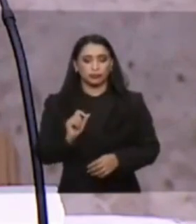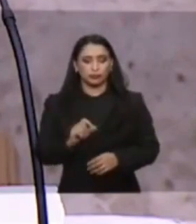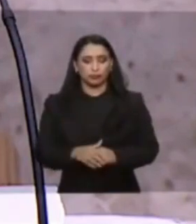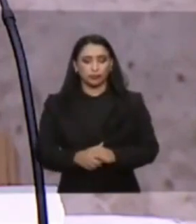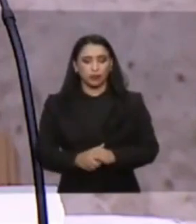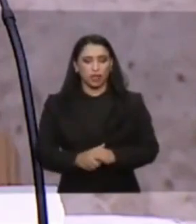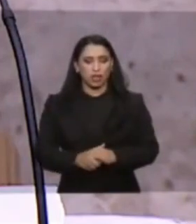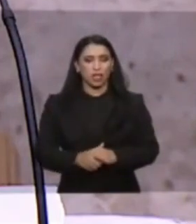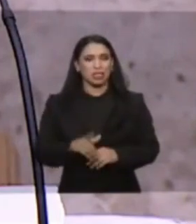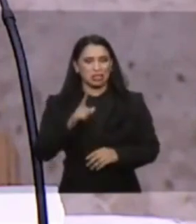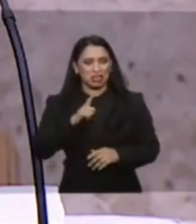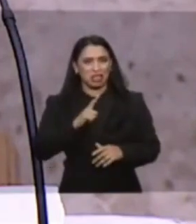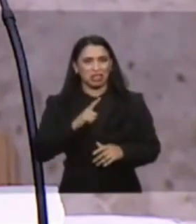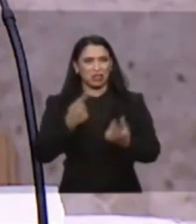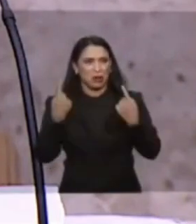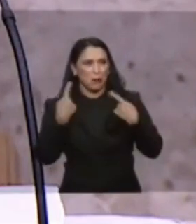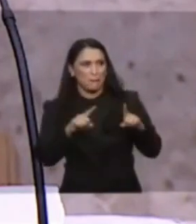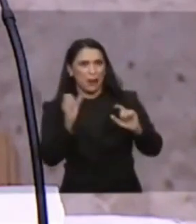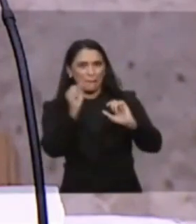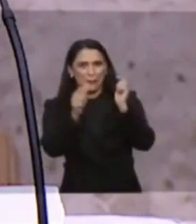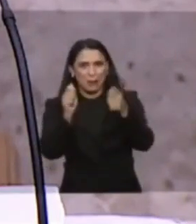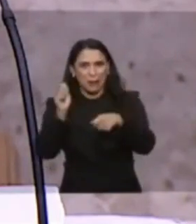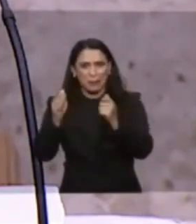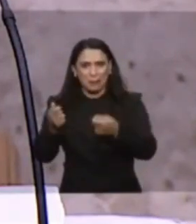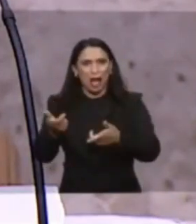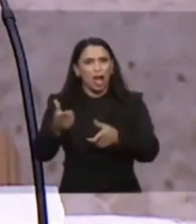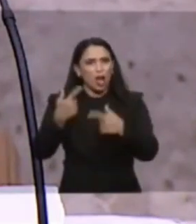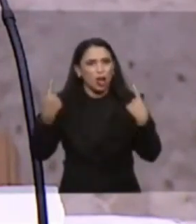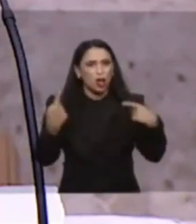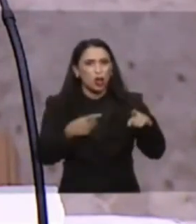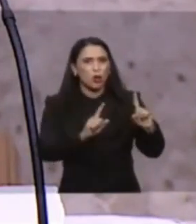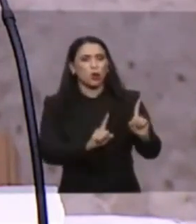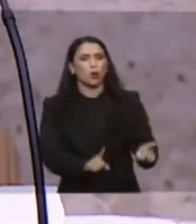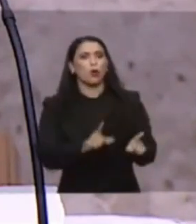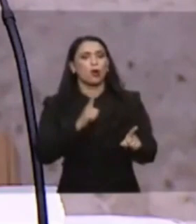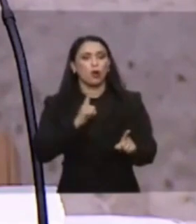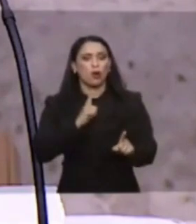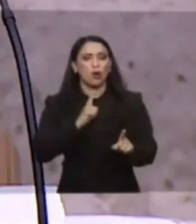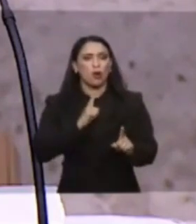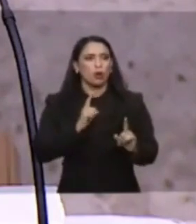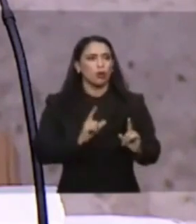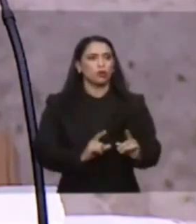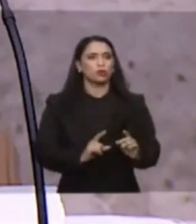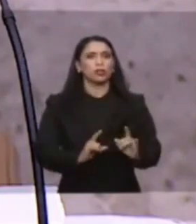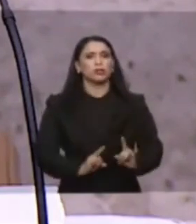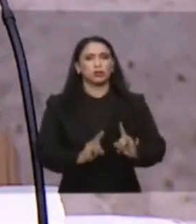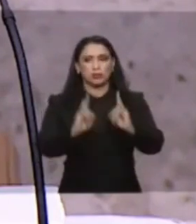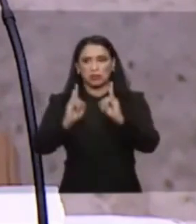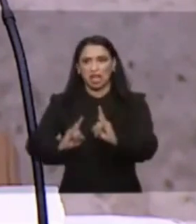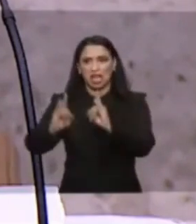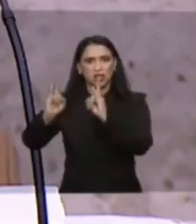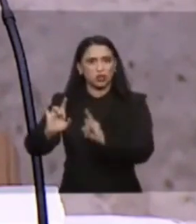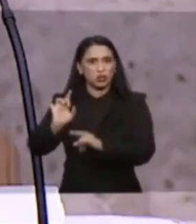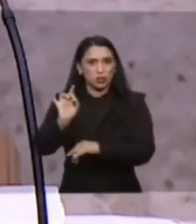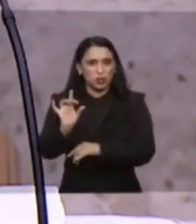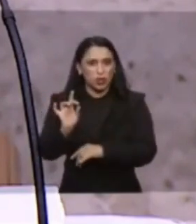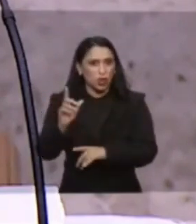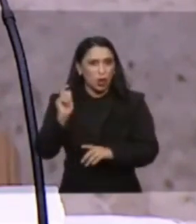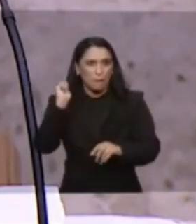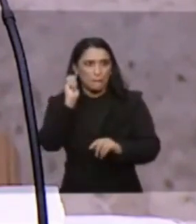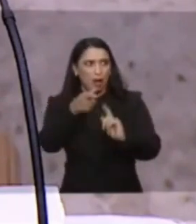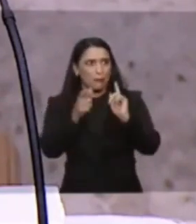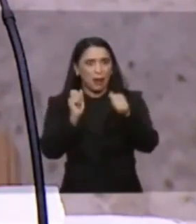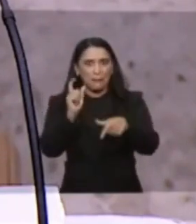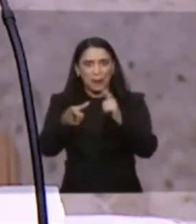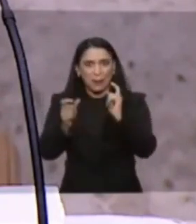às instituições da República, que não se restringem às pedras em que se erguem seus prédios,